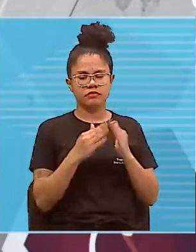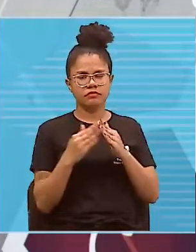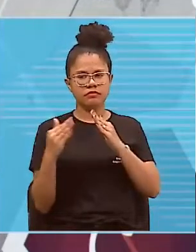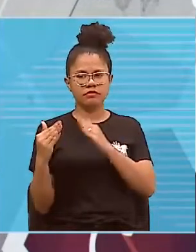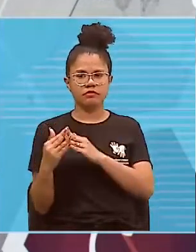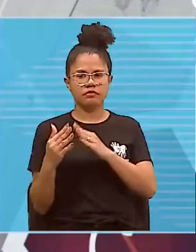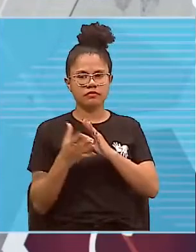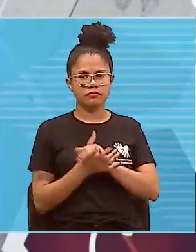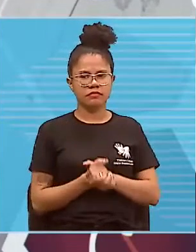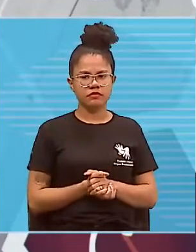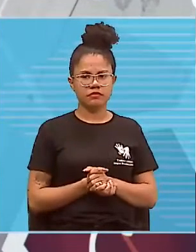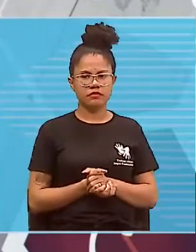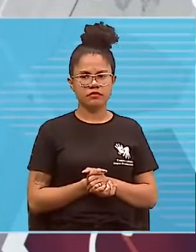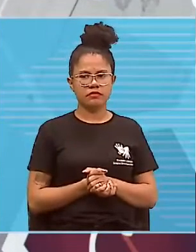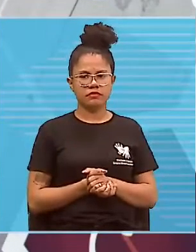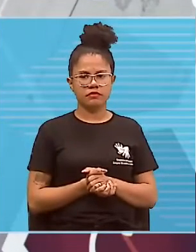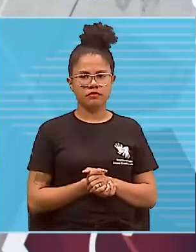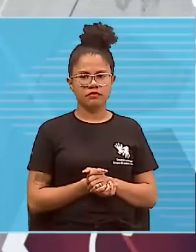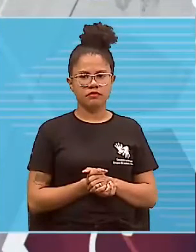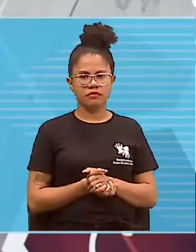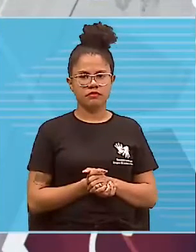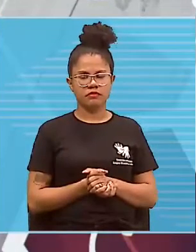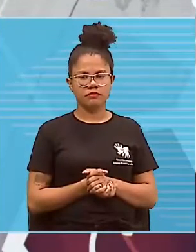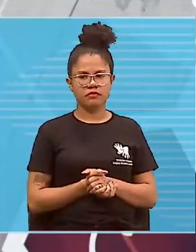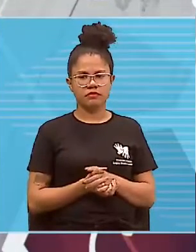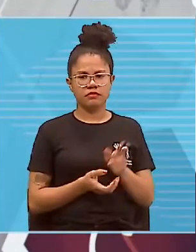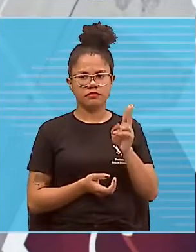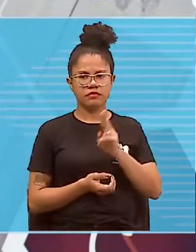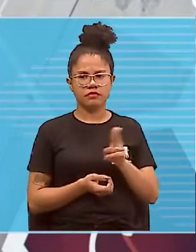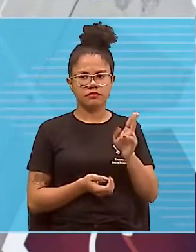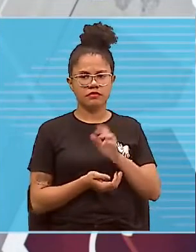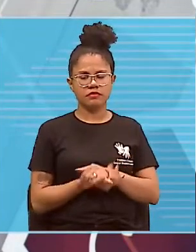coloca uma caixa de som para tocar